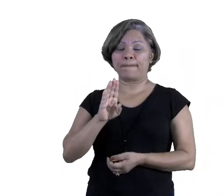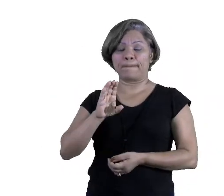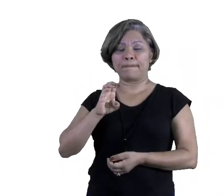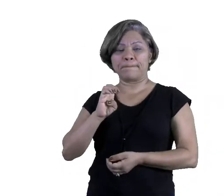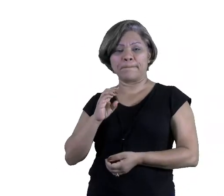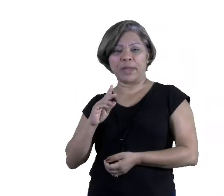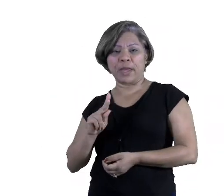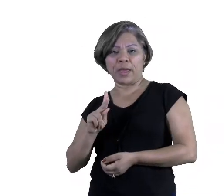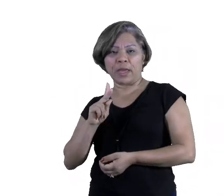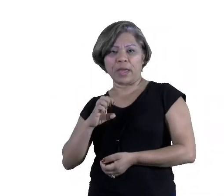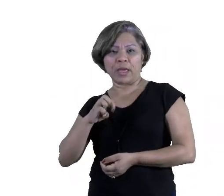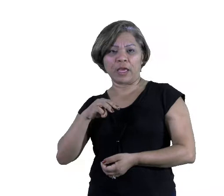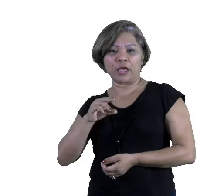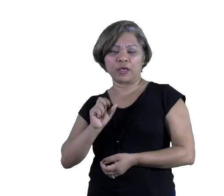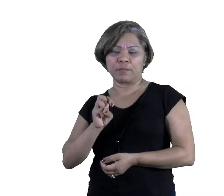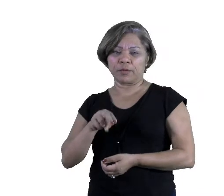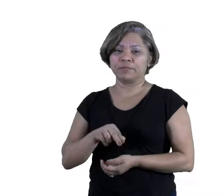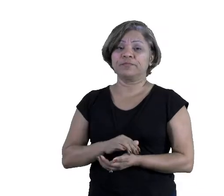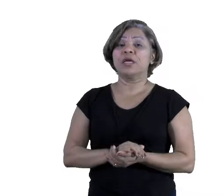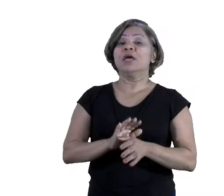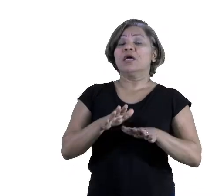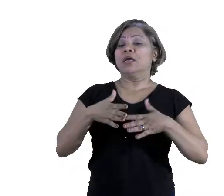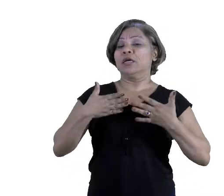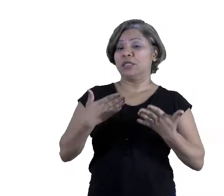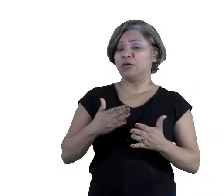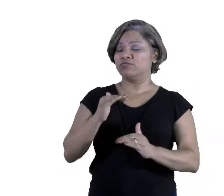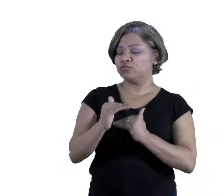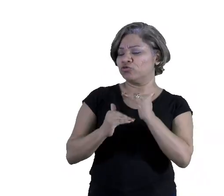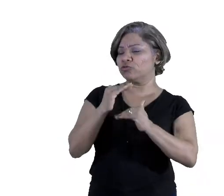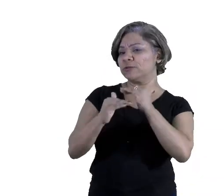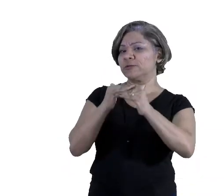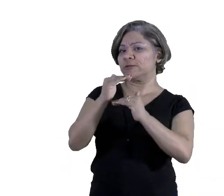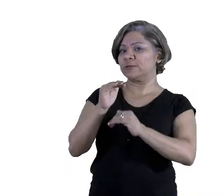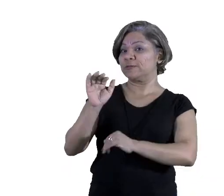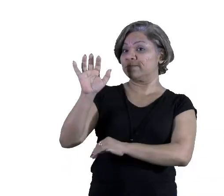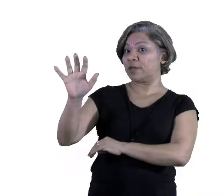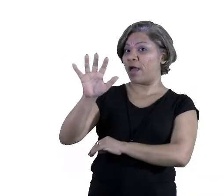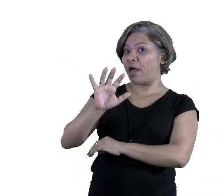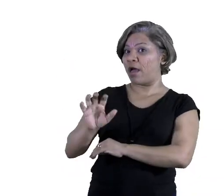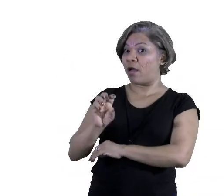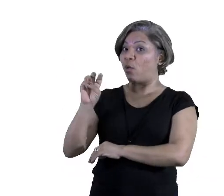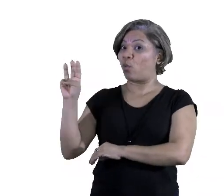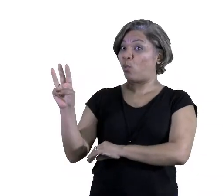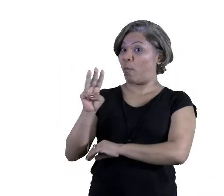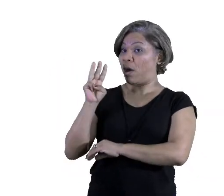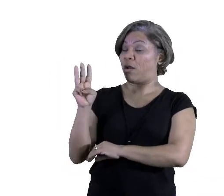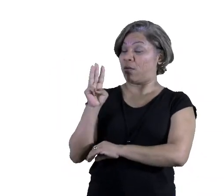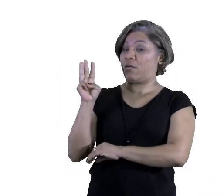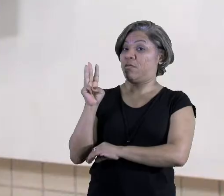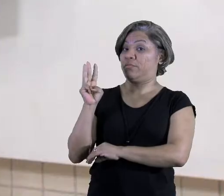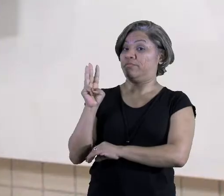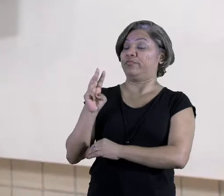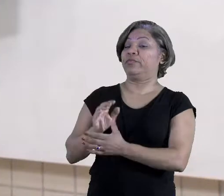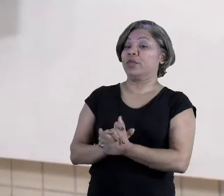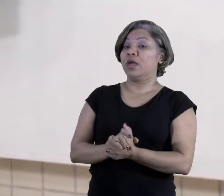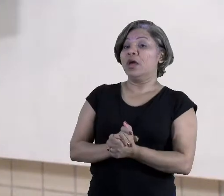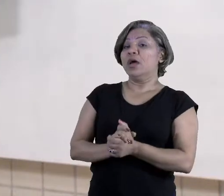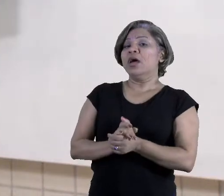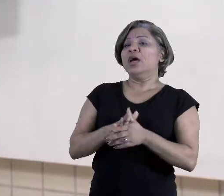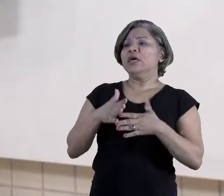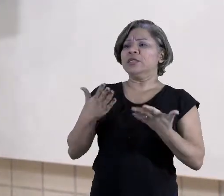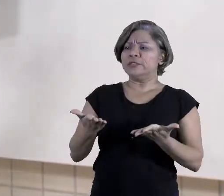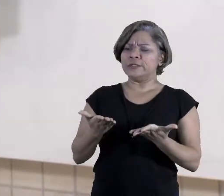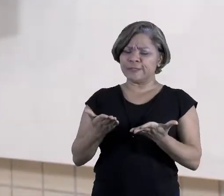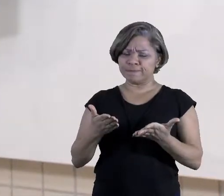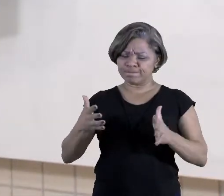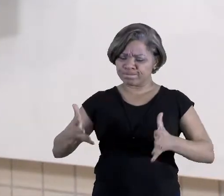Essa revolta ela foi desenvolvida na região do Maranhão. Essa revolta foi motivada principalmente por uma